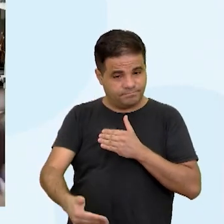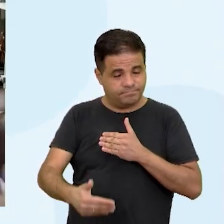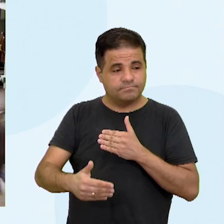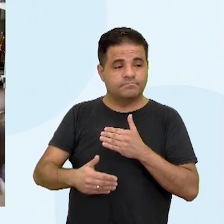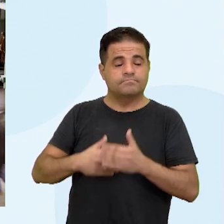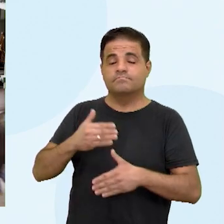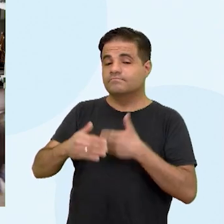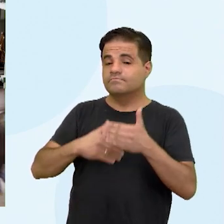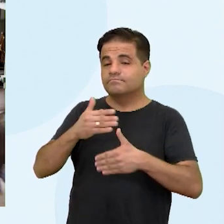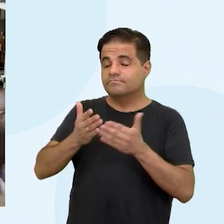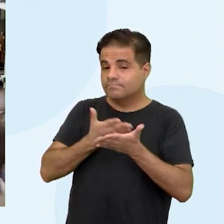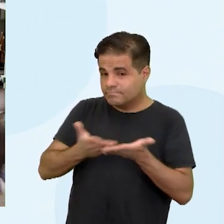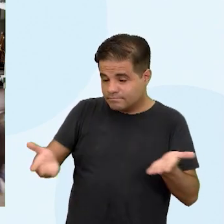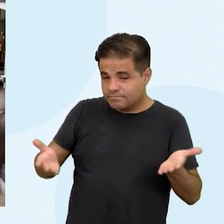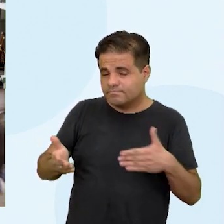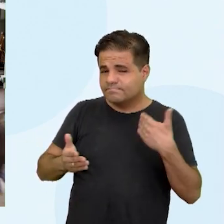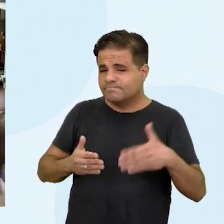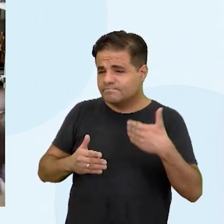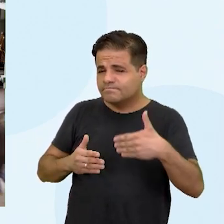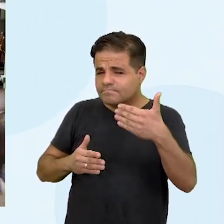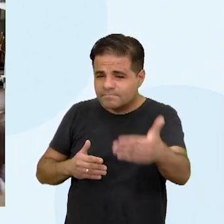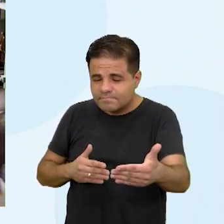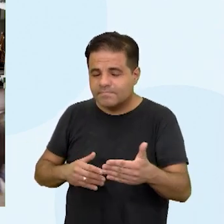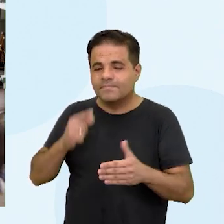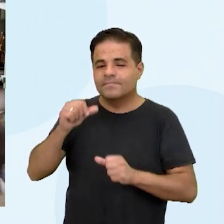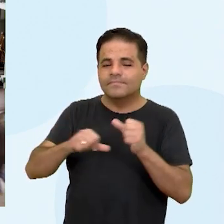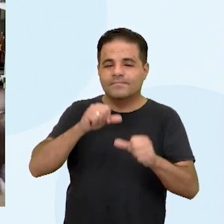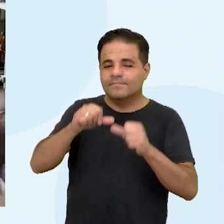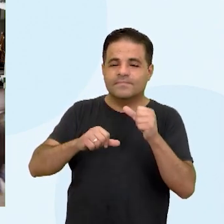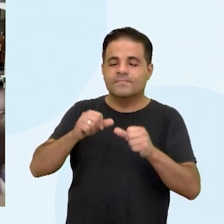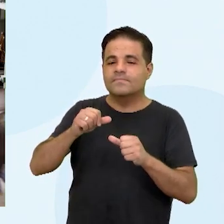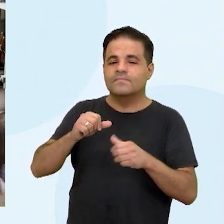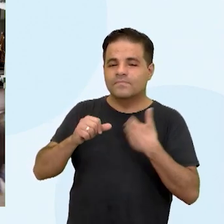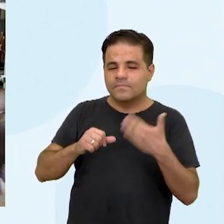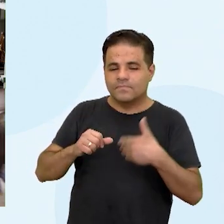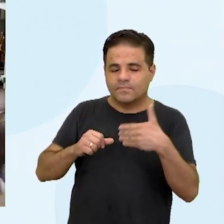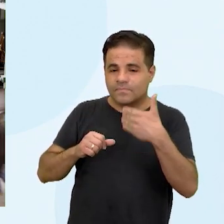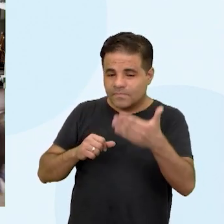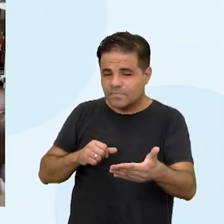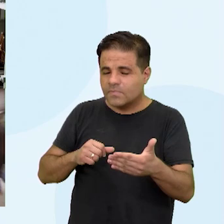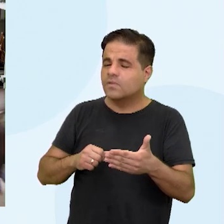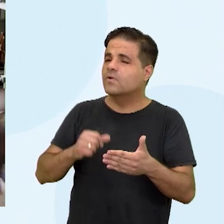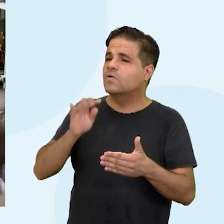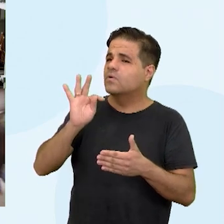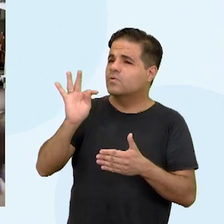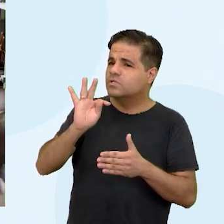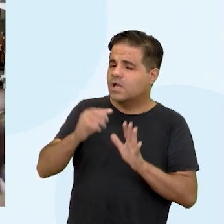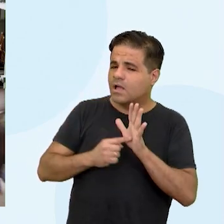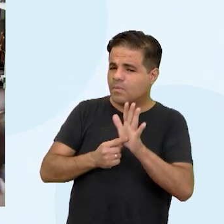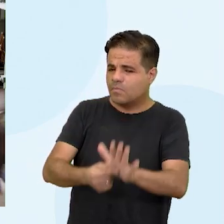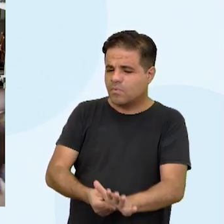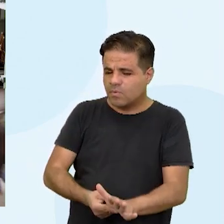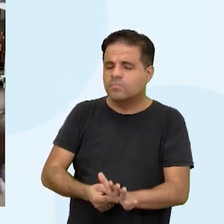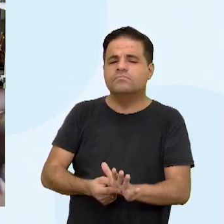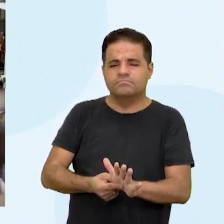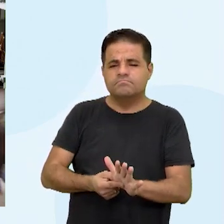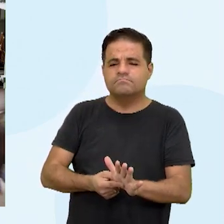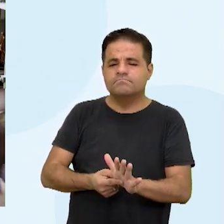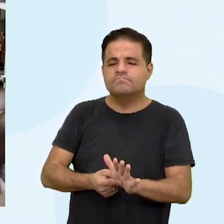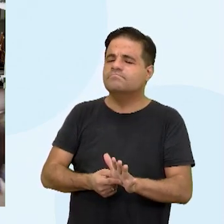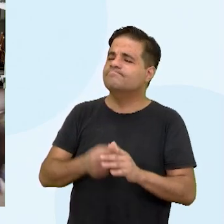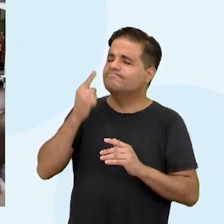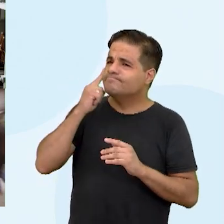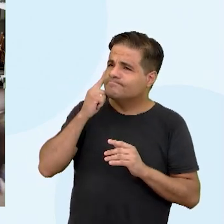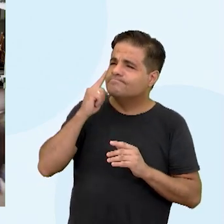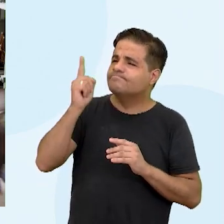de produção das mercadorias, produzir uma transformação nas sociedades. Quando o Thiago aponta aí esse